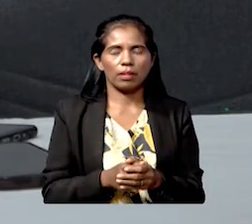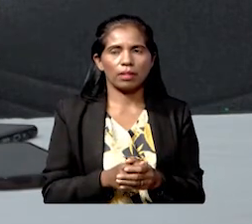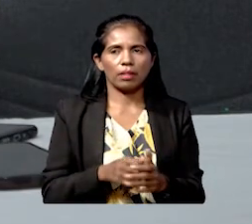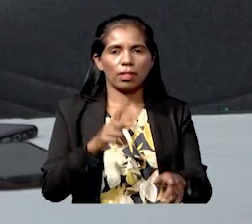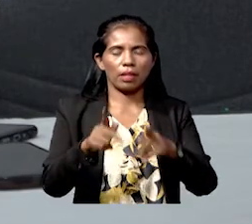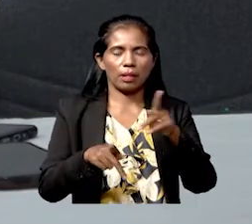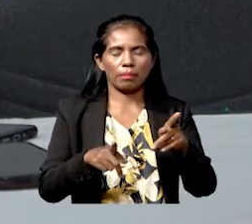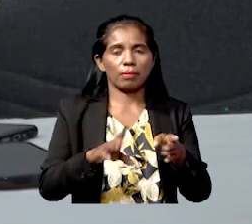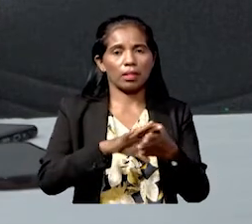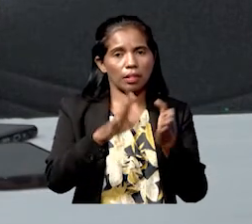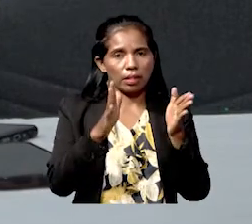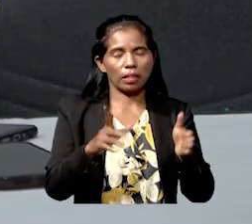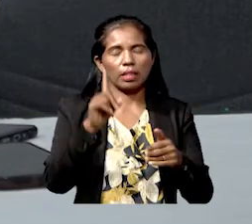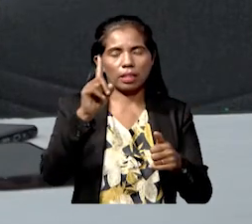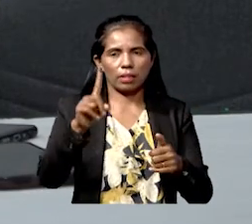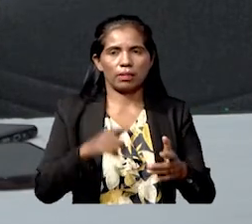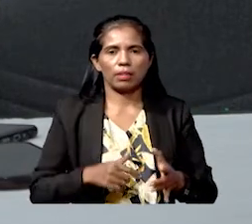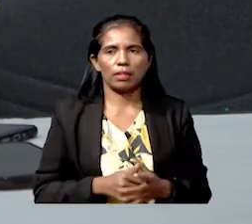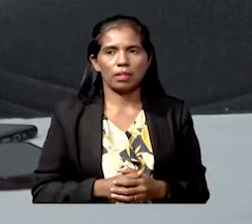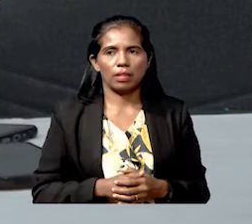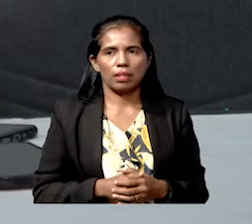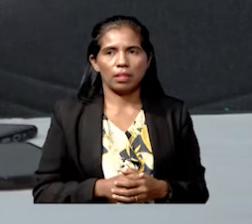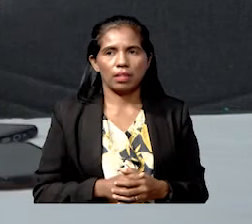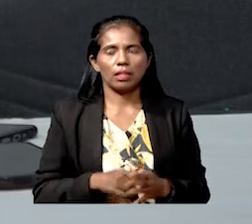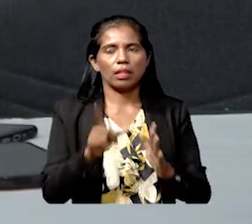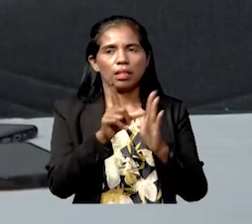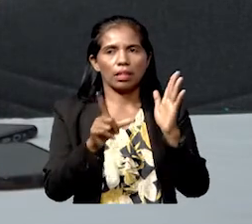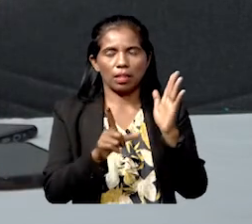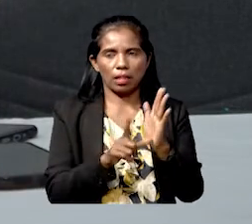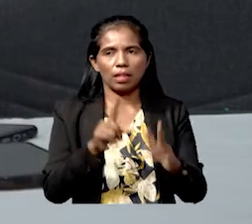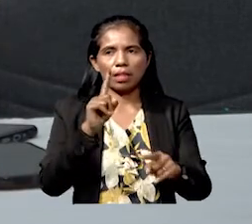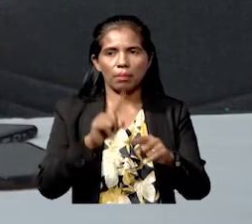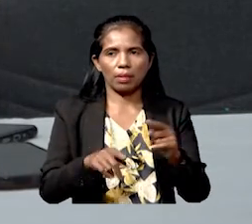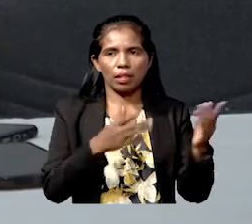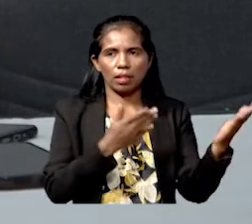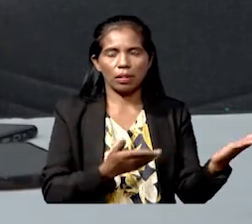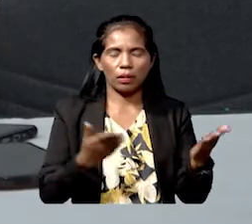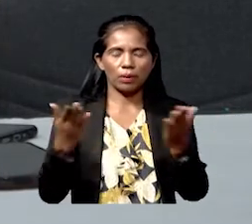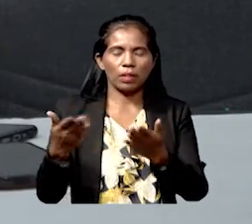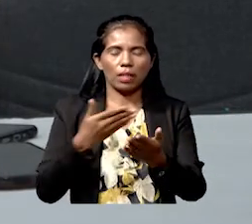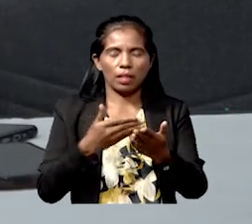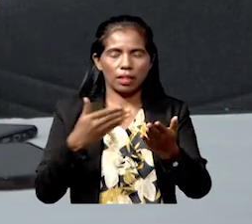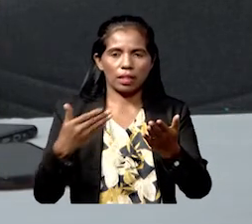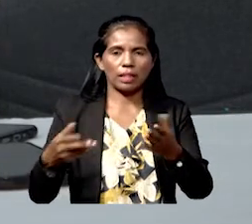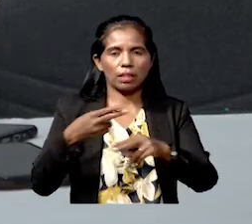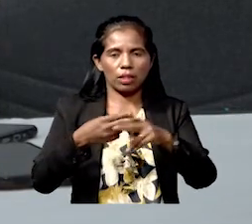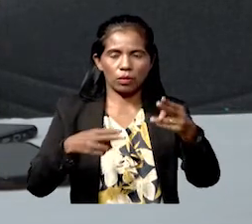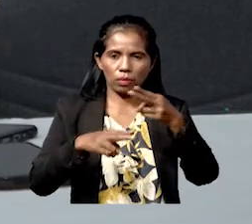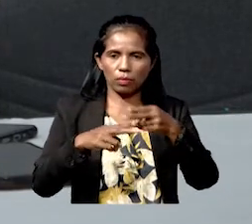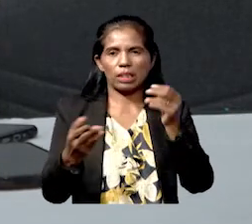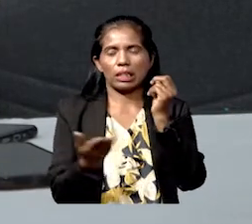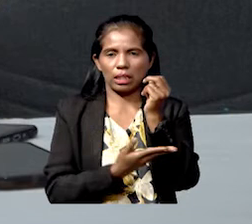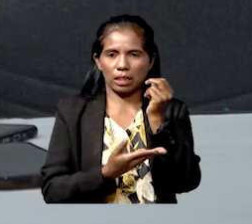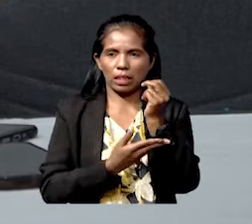sidang eleitoral sida. Maka lei bandu né para label lori instrumento sira balu hanes sasang croat armas e